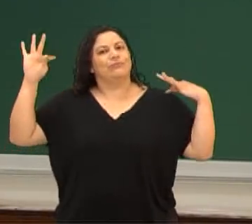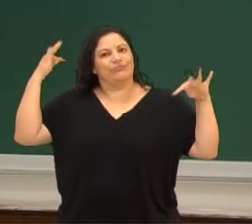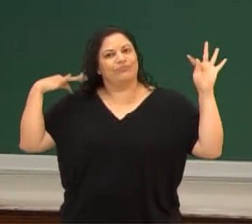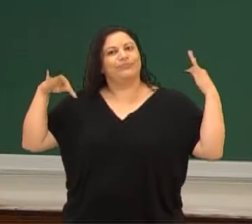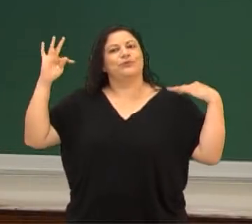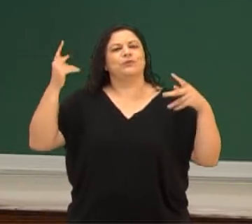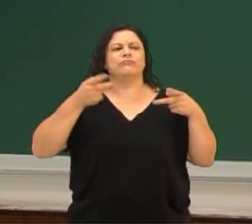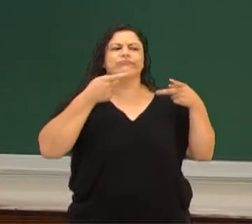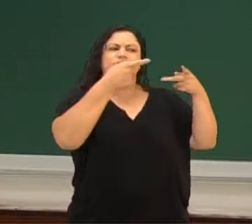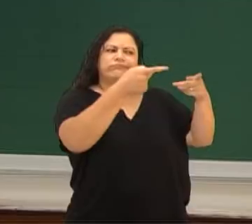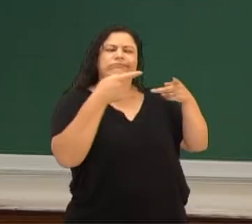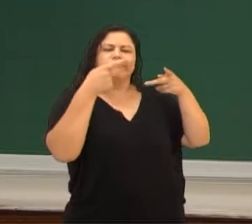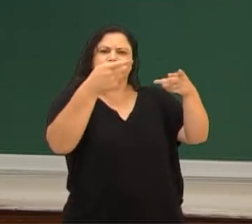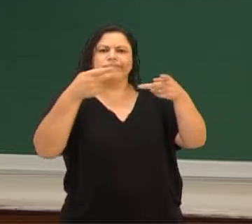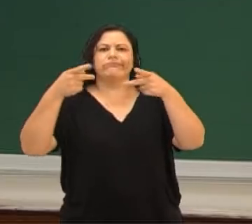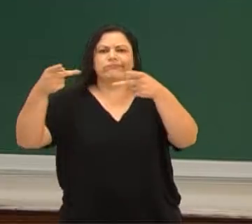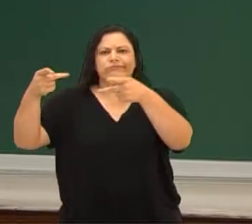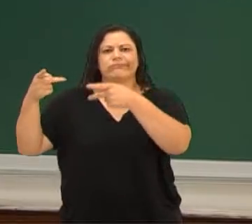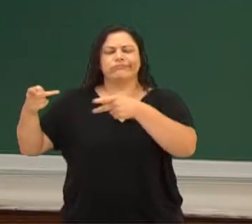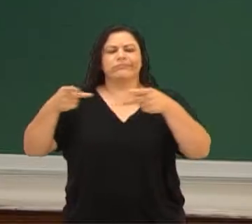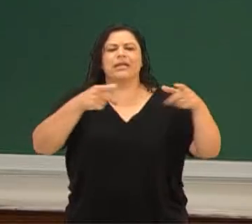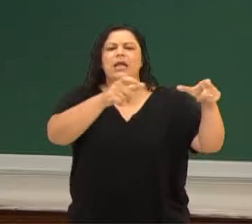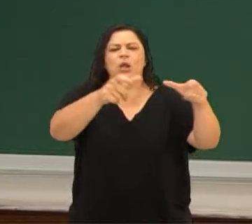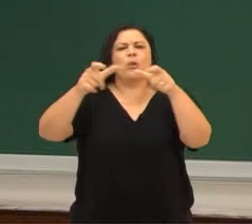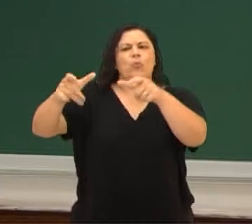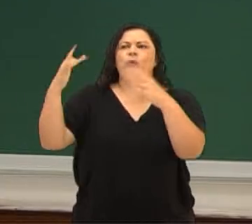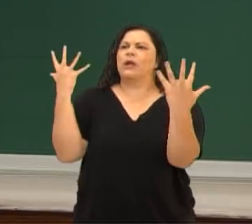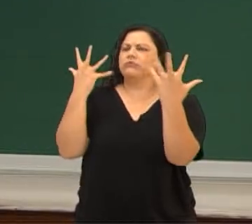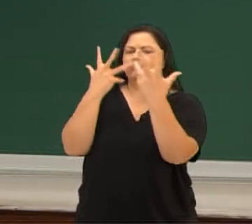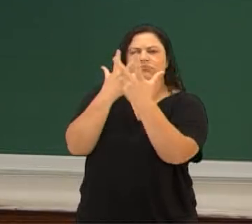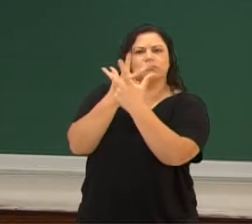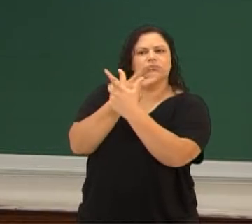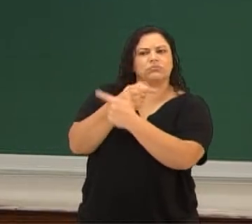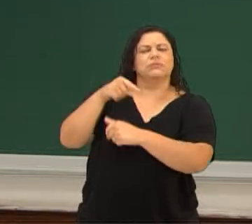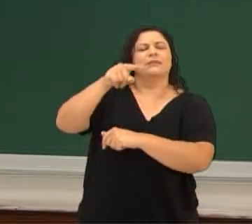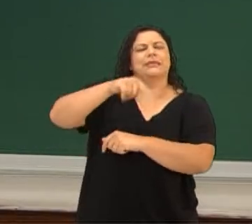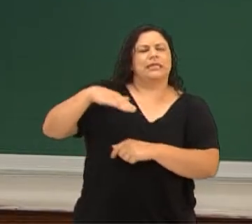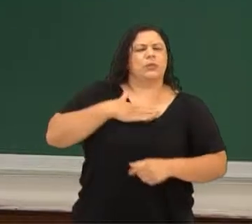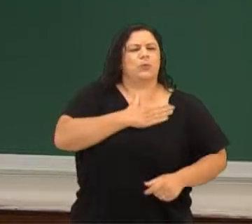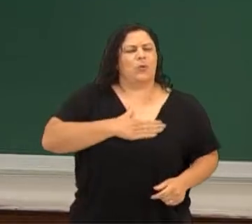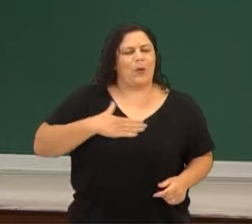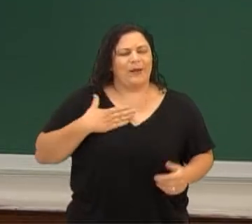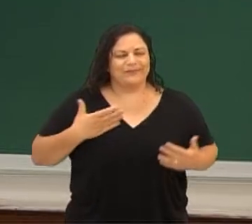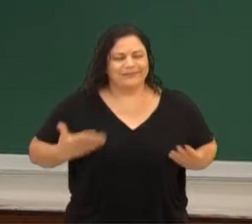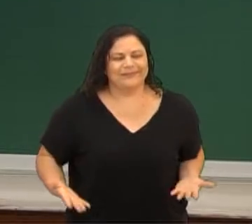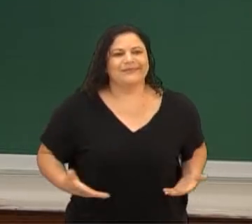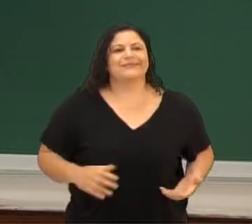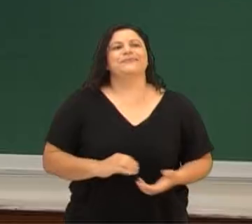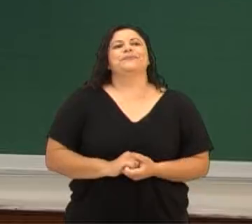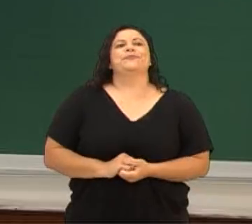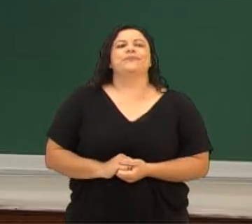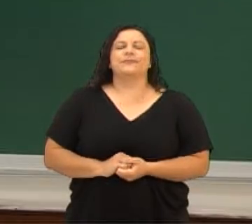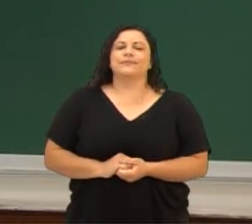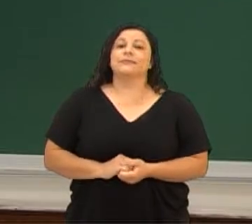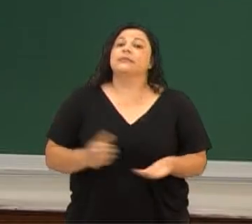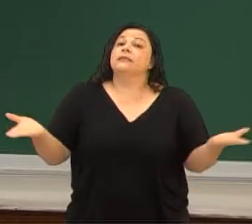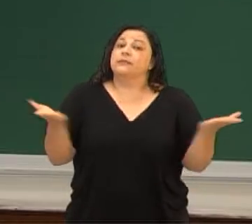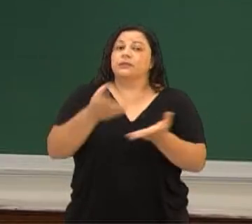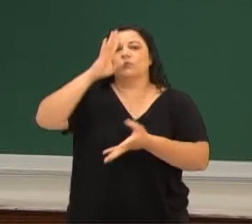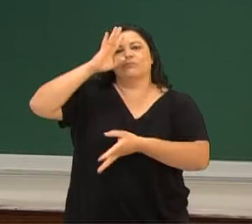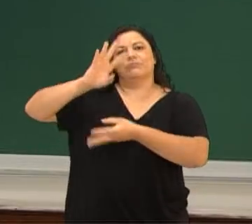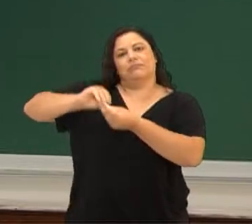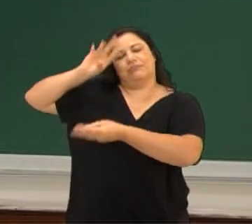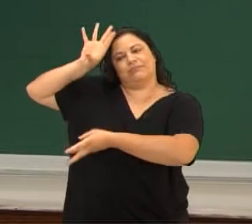Tem paisagens belíssimas lá para quem gosta de turismo de aventura. Beleza? Então hoje fizemos